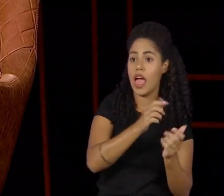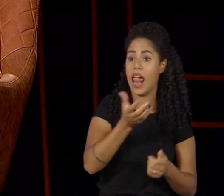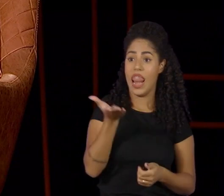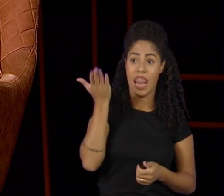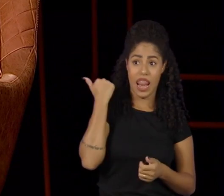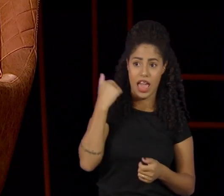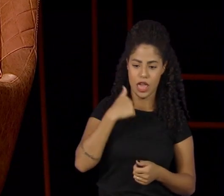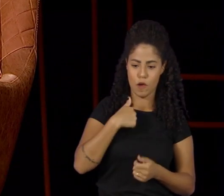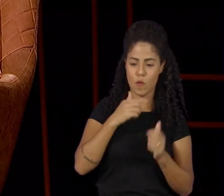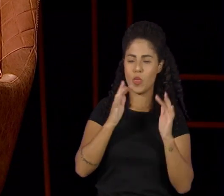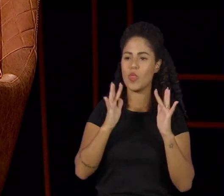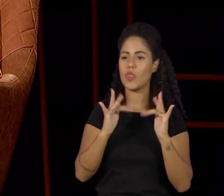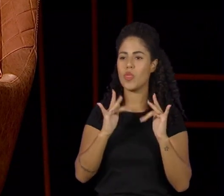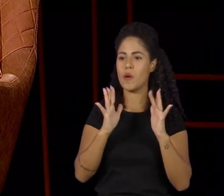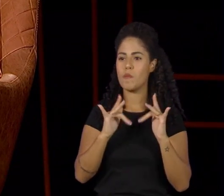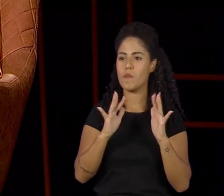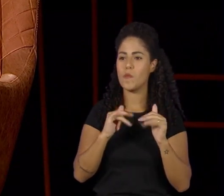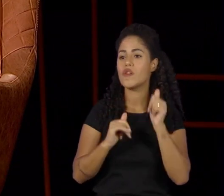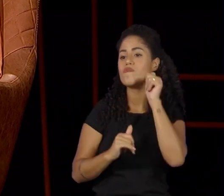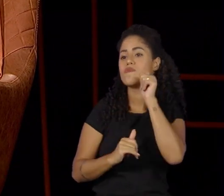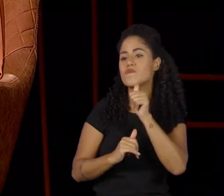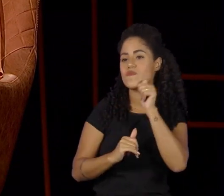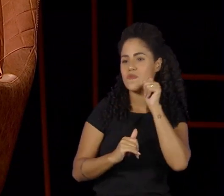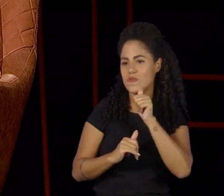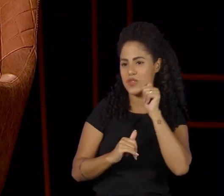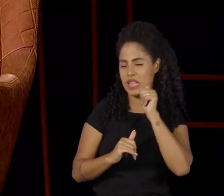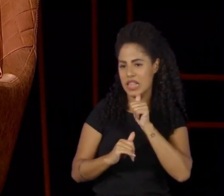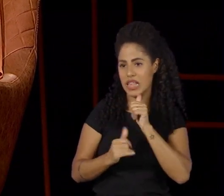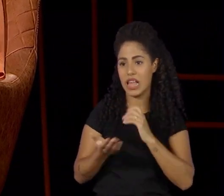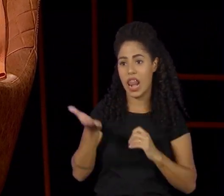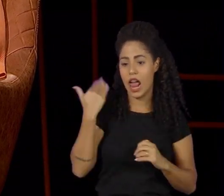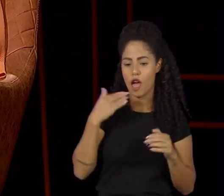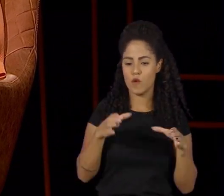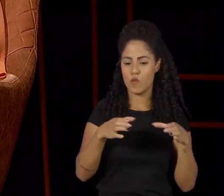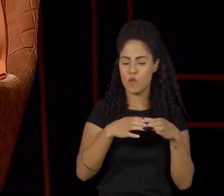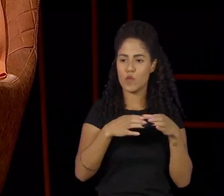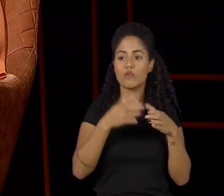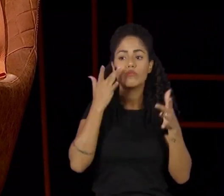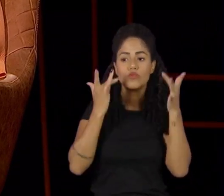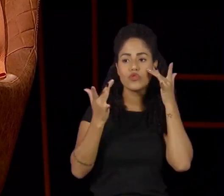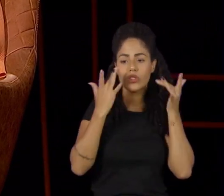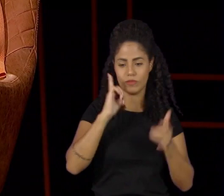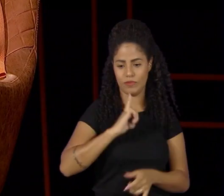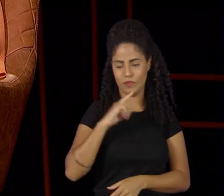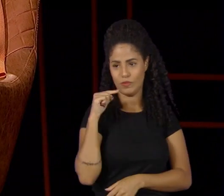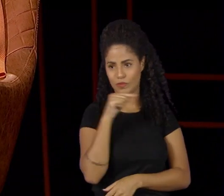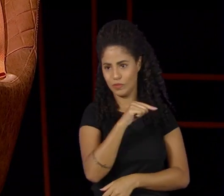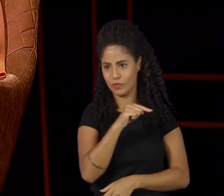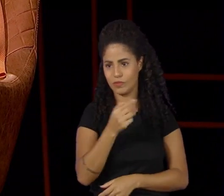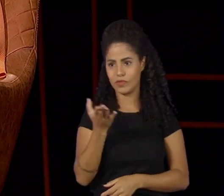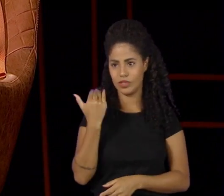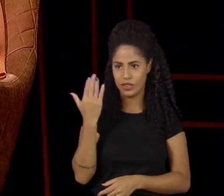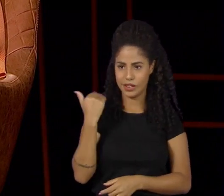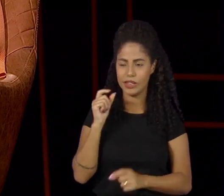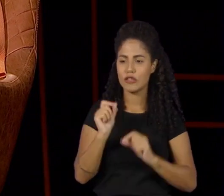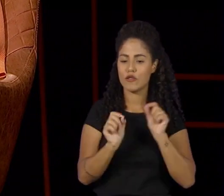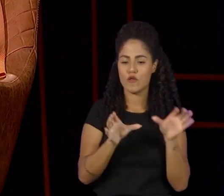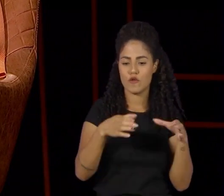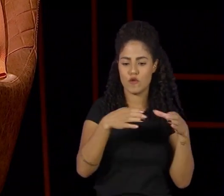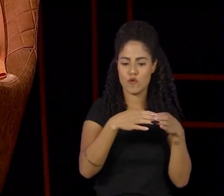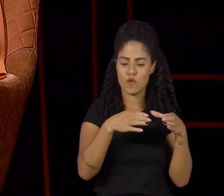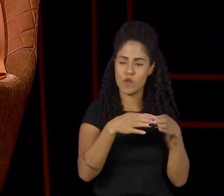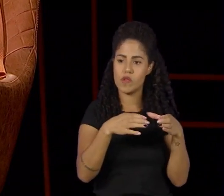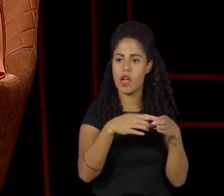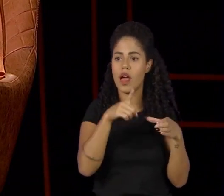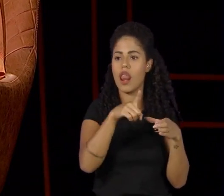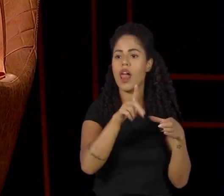moça que ela era de um grupo de teatro lá. Ela era do TUCAP, Teatro